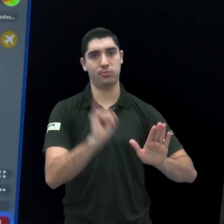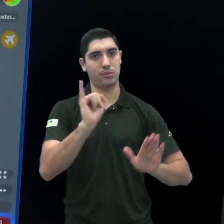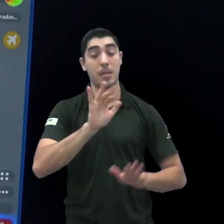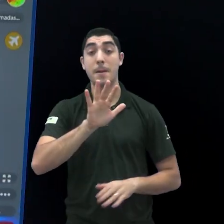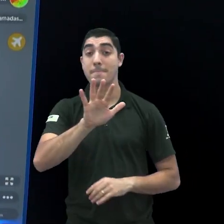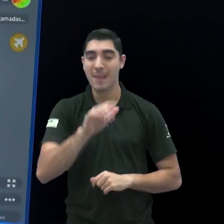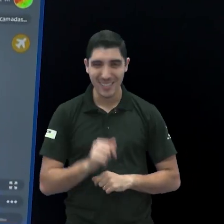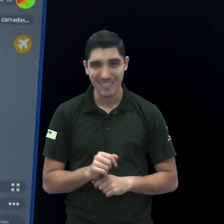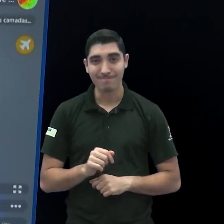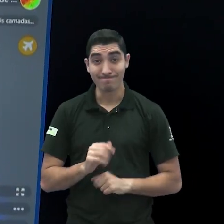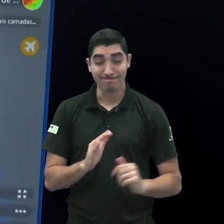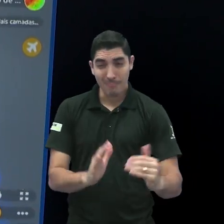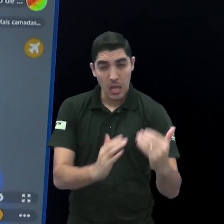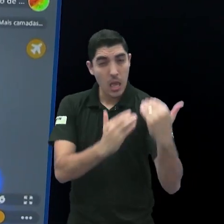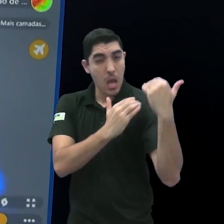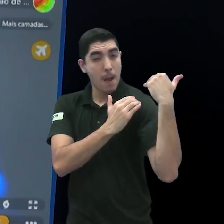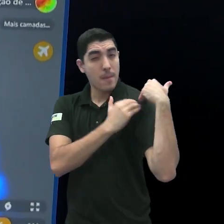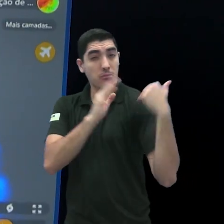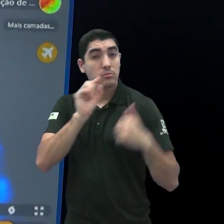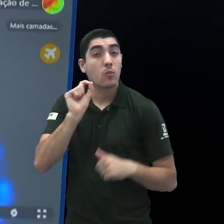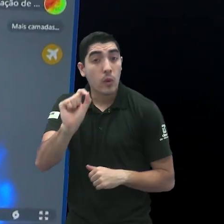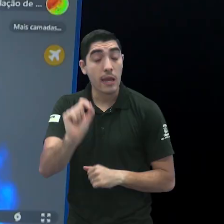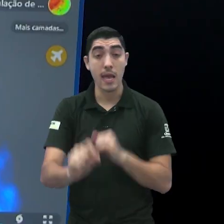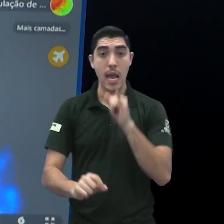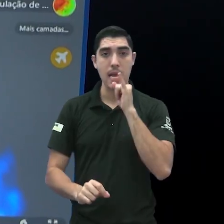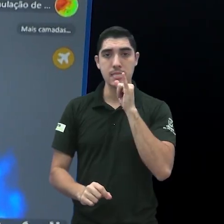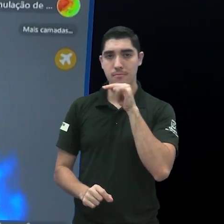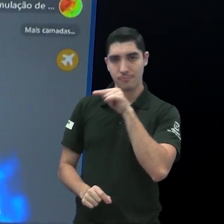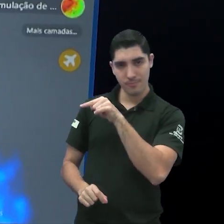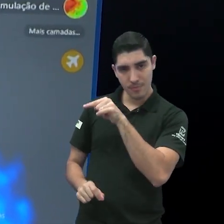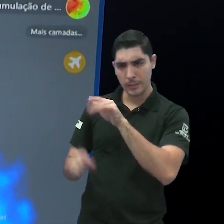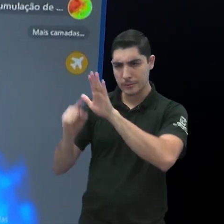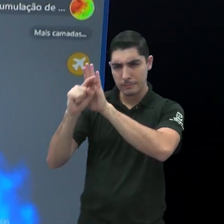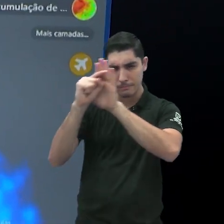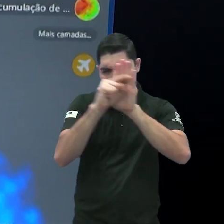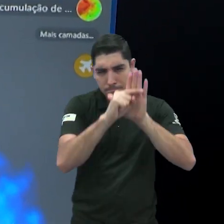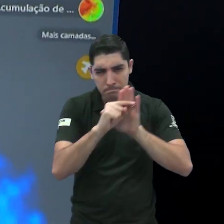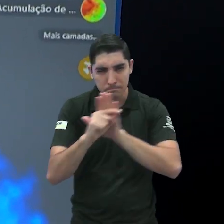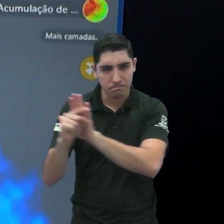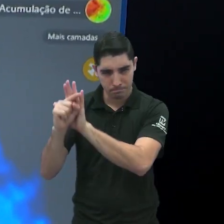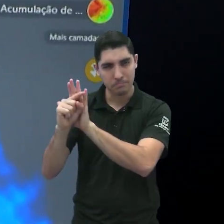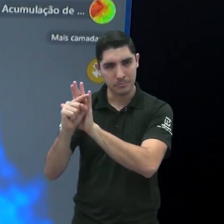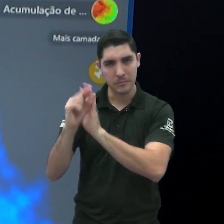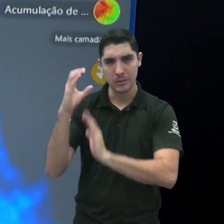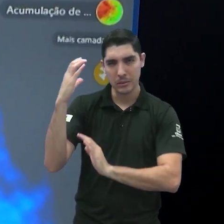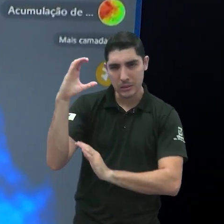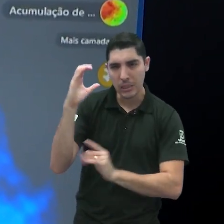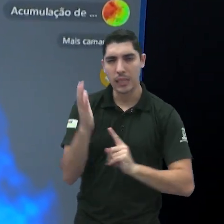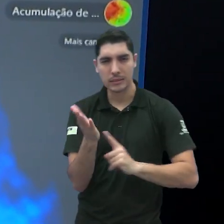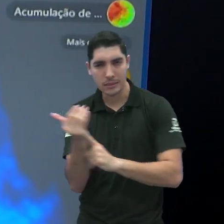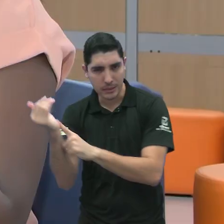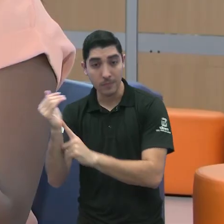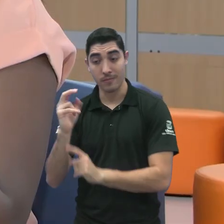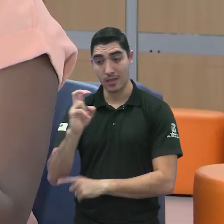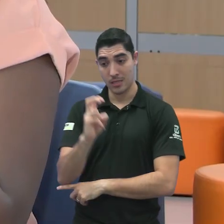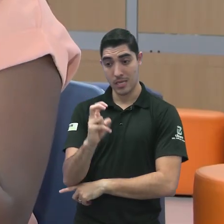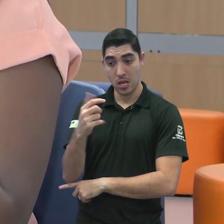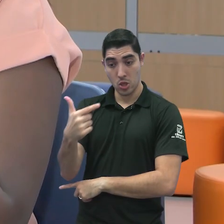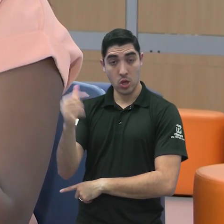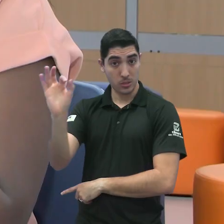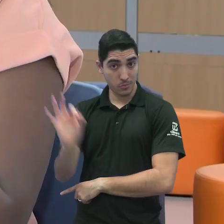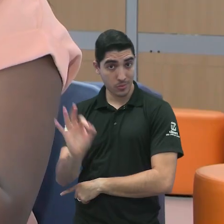regra. Mesmo representando 52% dos pesquisadores em ciência e tecnologia no Brasil,